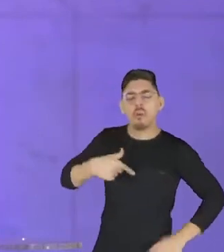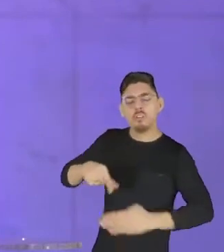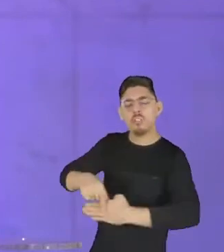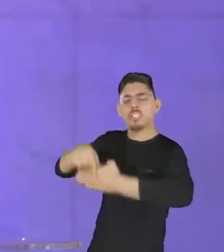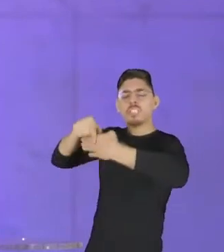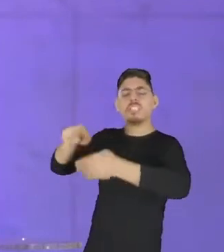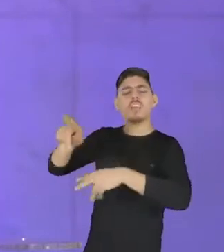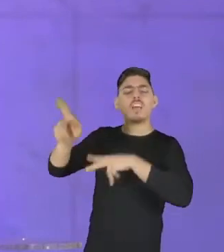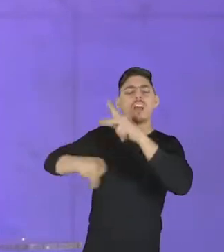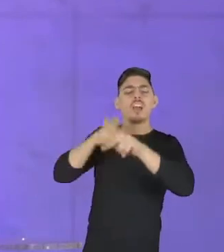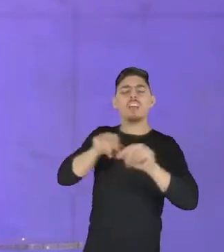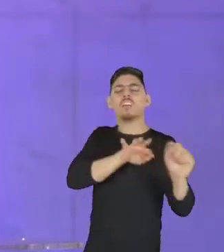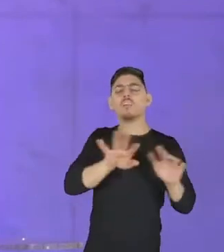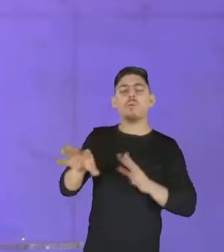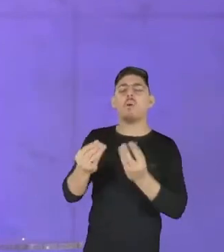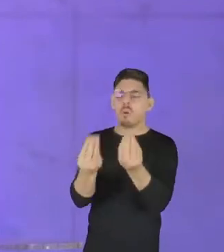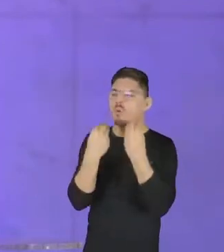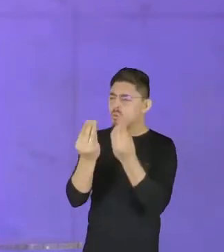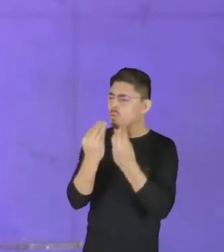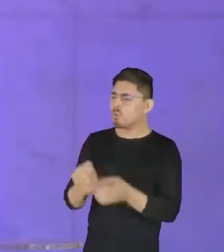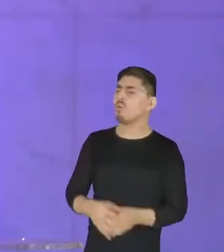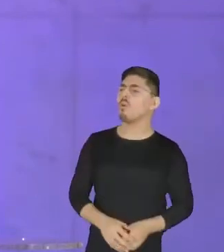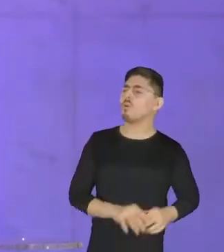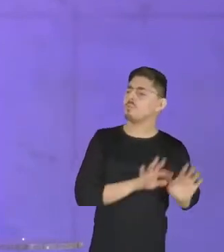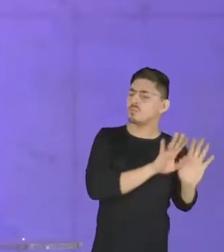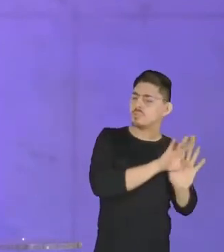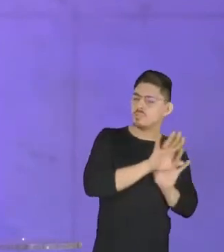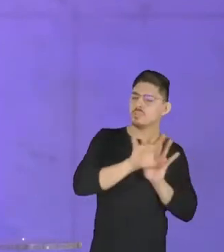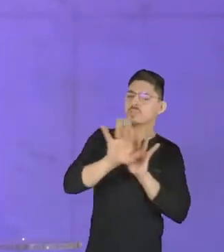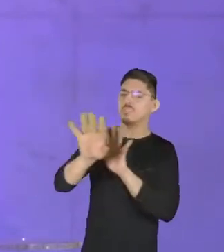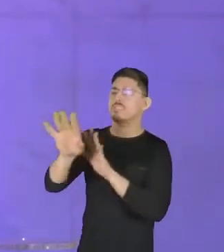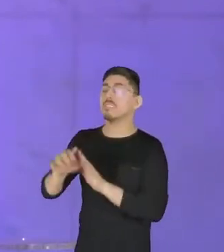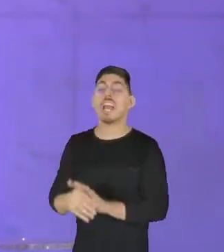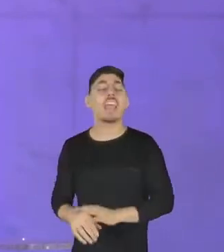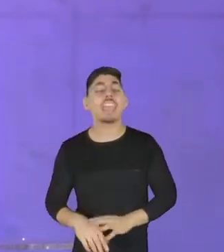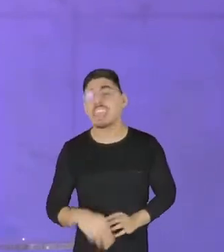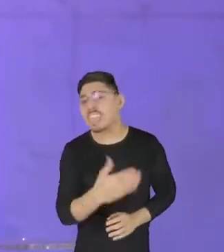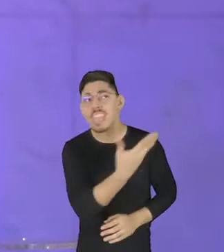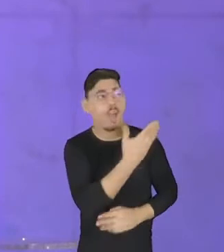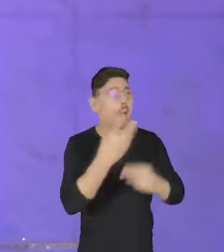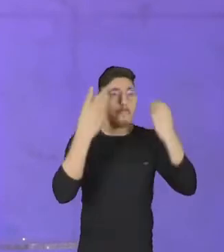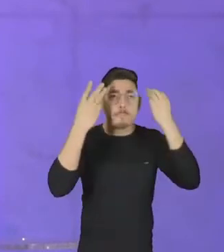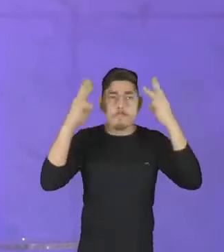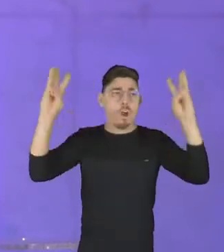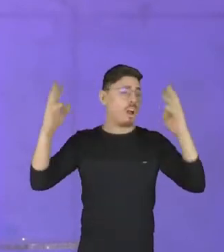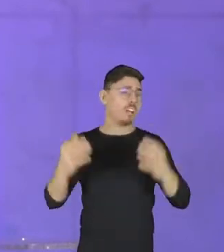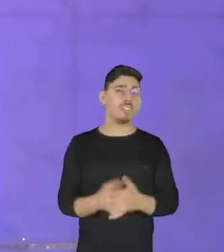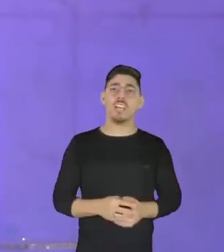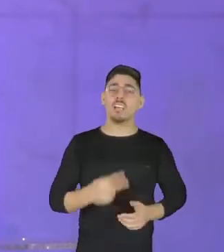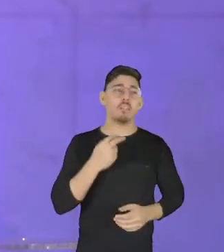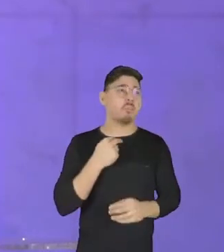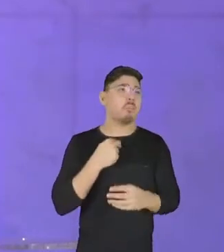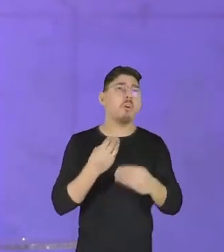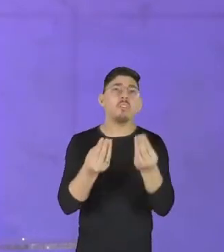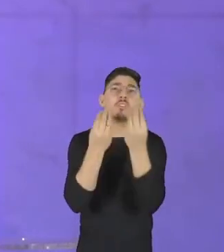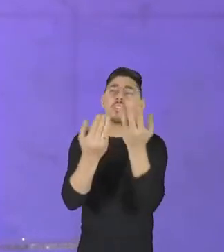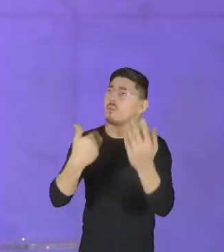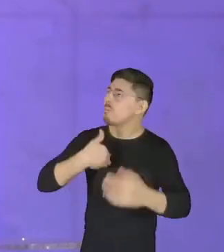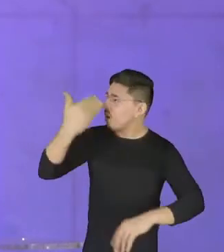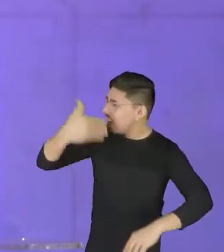como avançar o povo na direção de algo que nem Moisés pôde fazer.